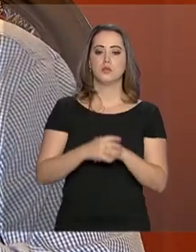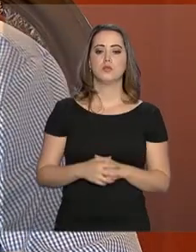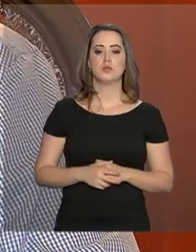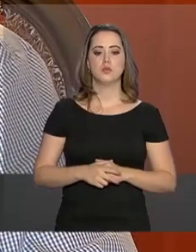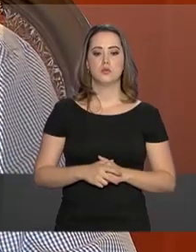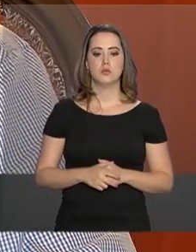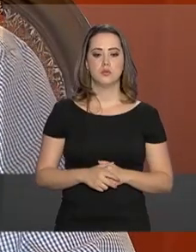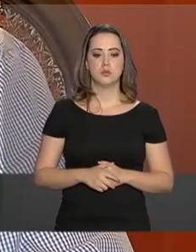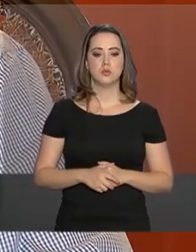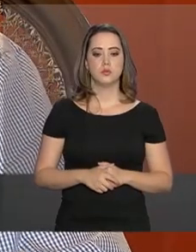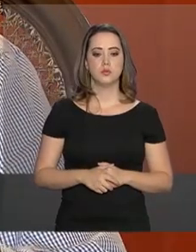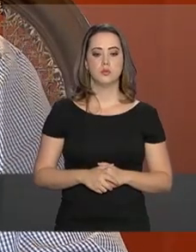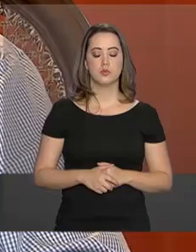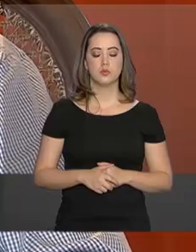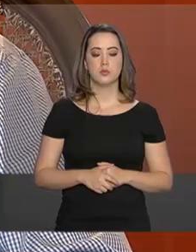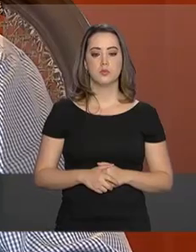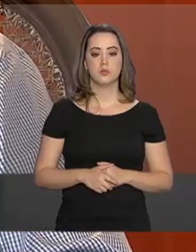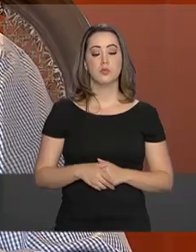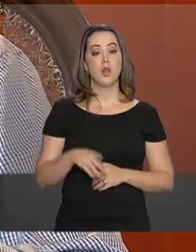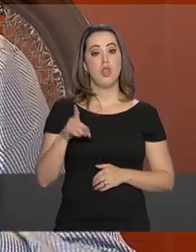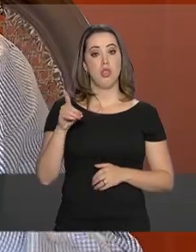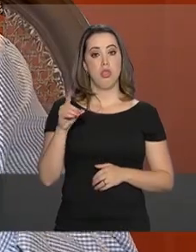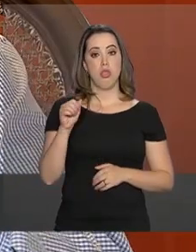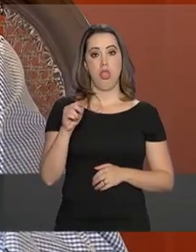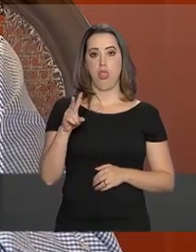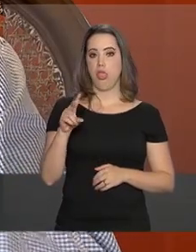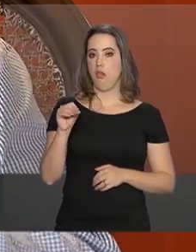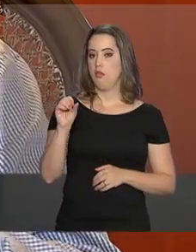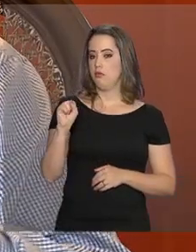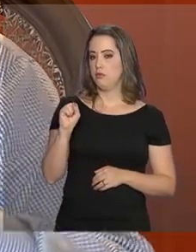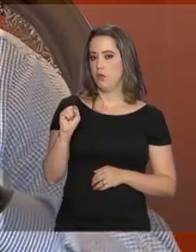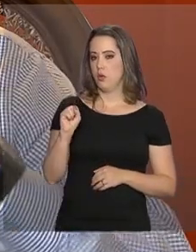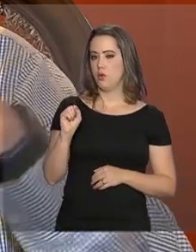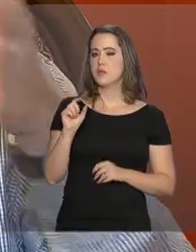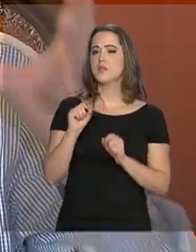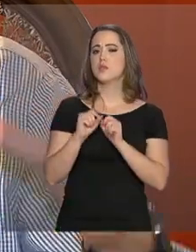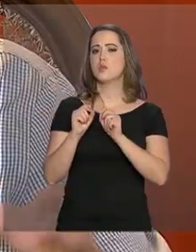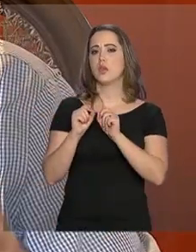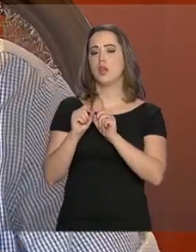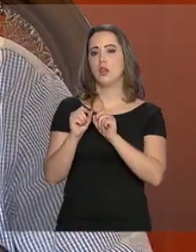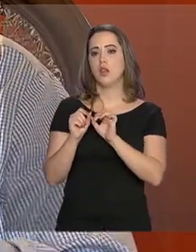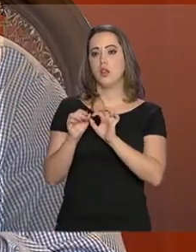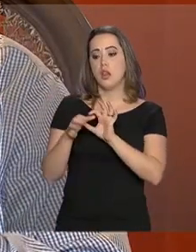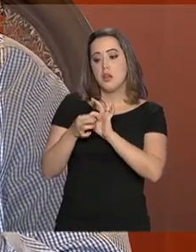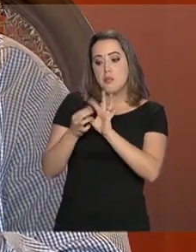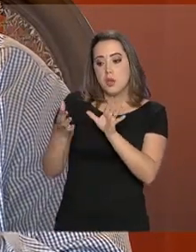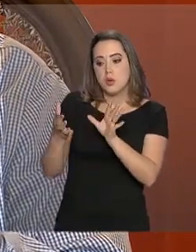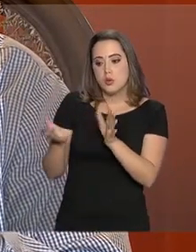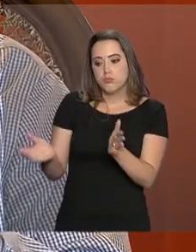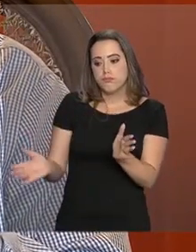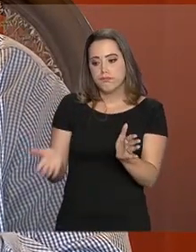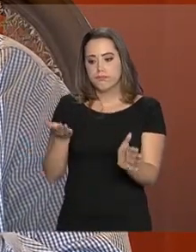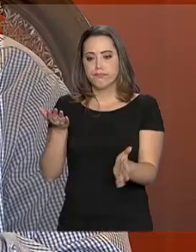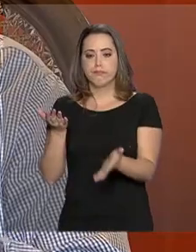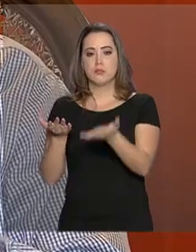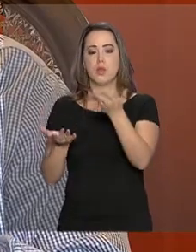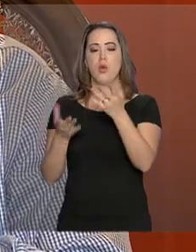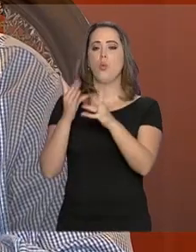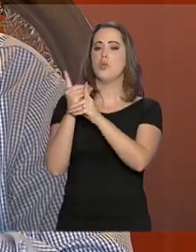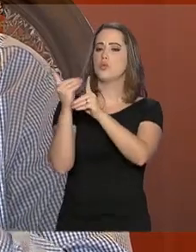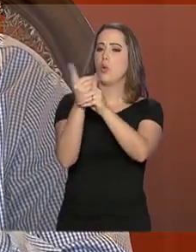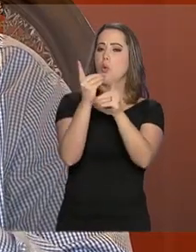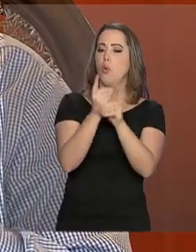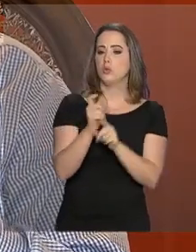voz eu vou usar um termo pô democratizou de certa forma o esses encontros